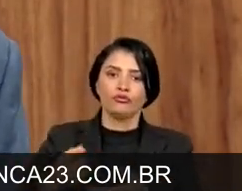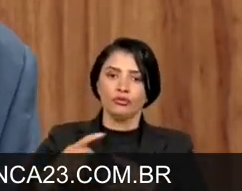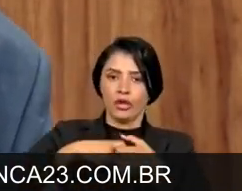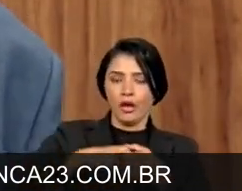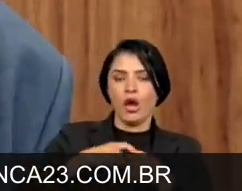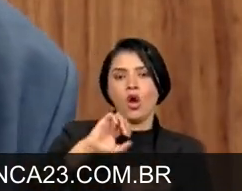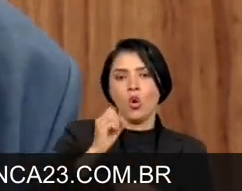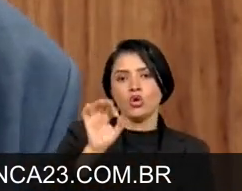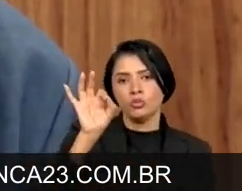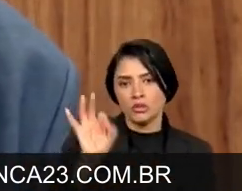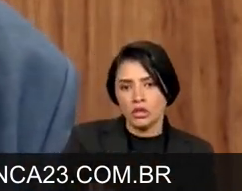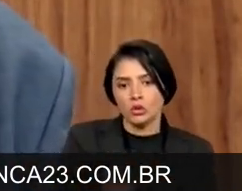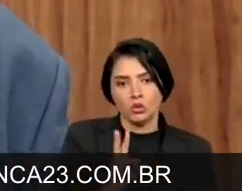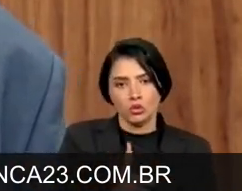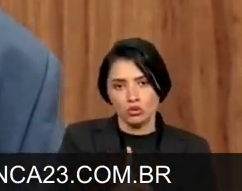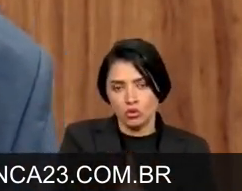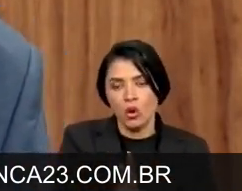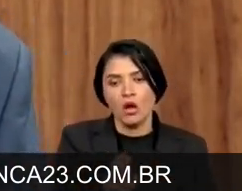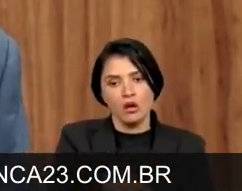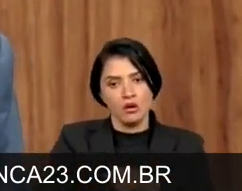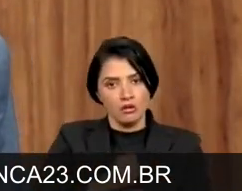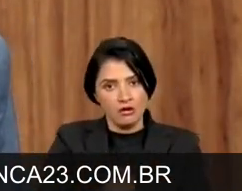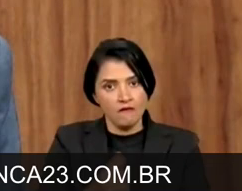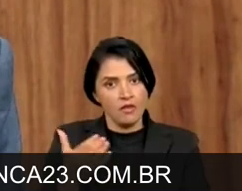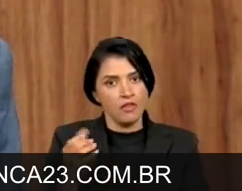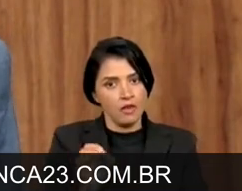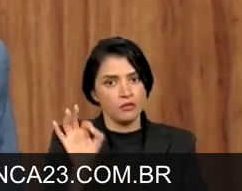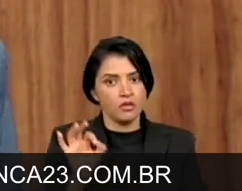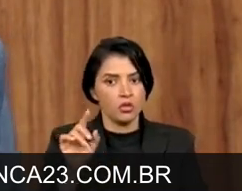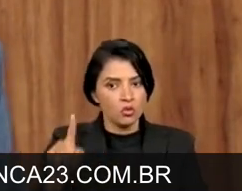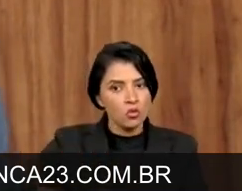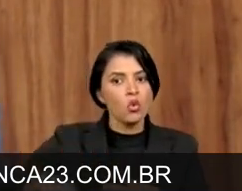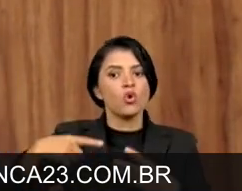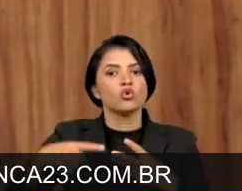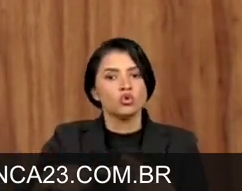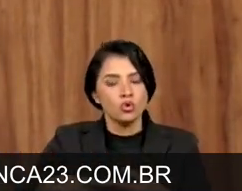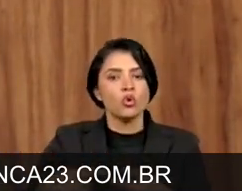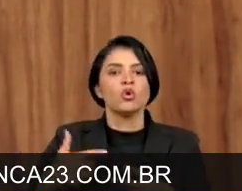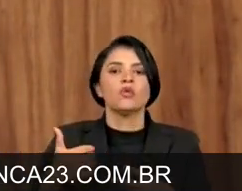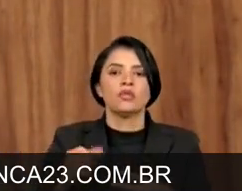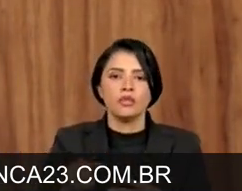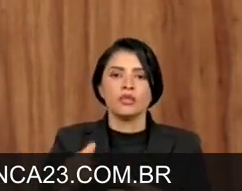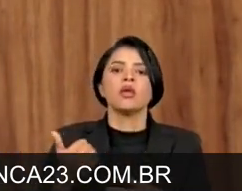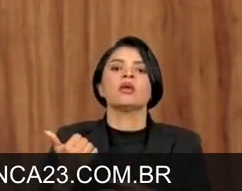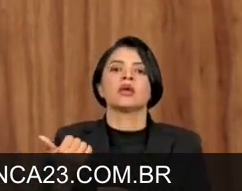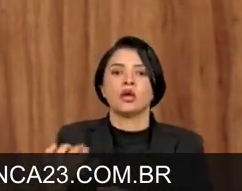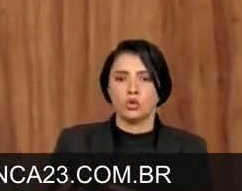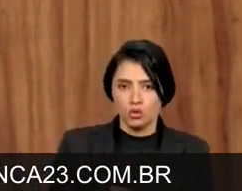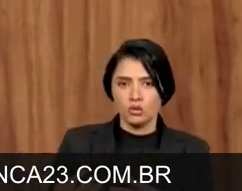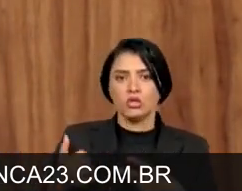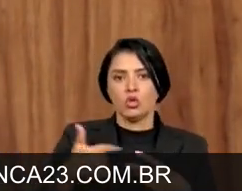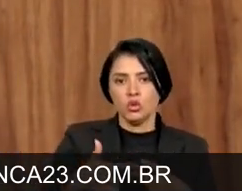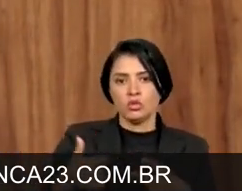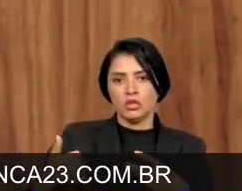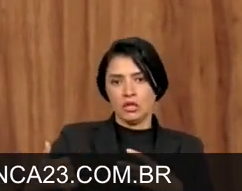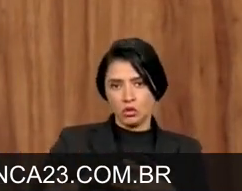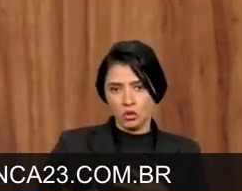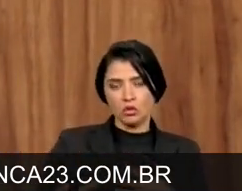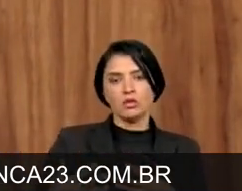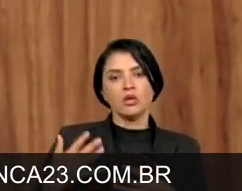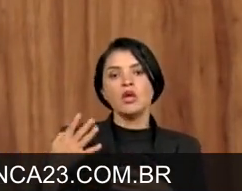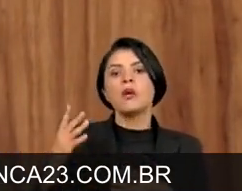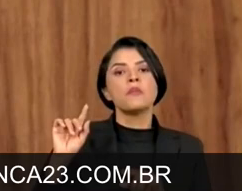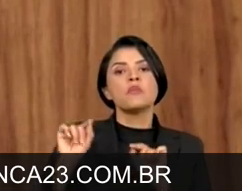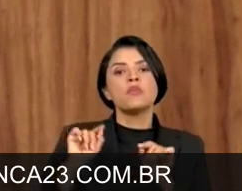ano 88% o ano que vem 10% no outro ano 12% e no outro 14% e mostramos Tecnicamente